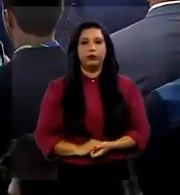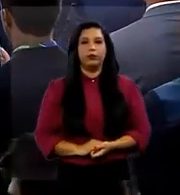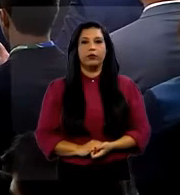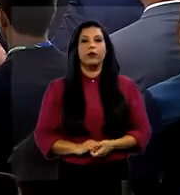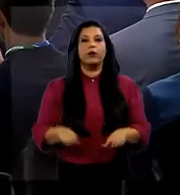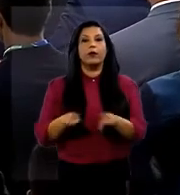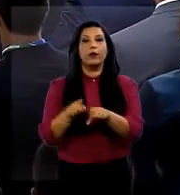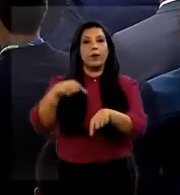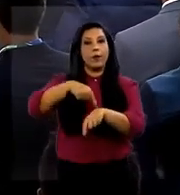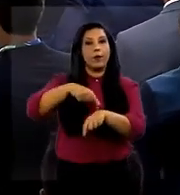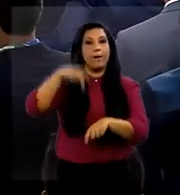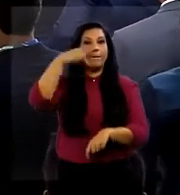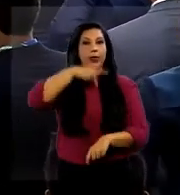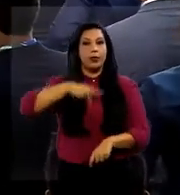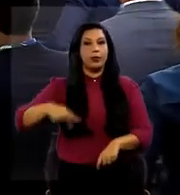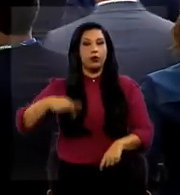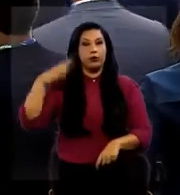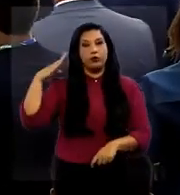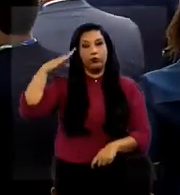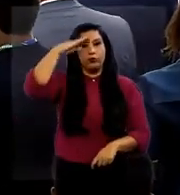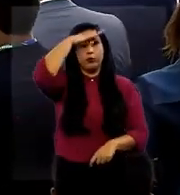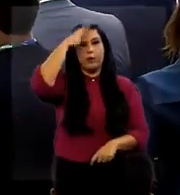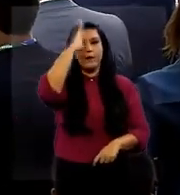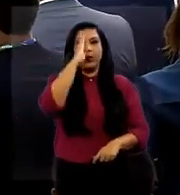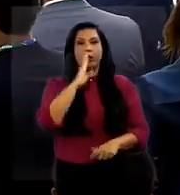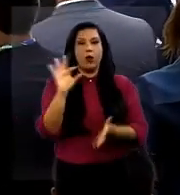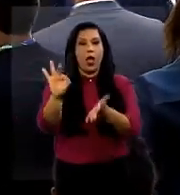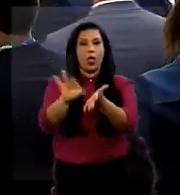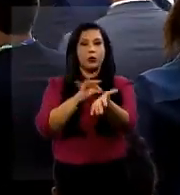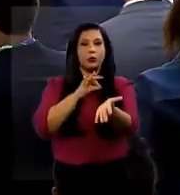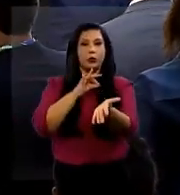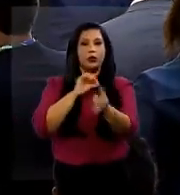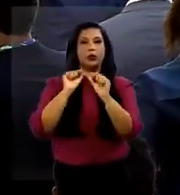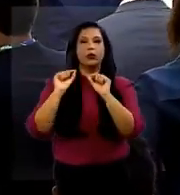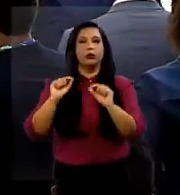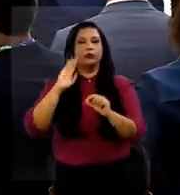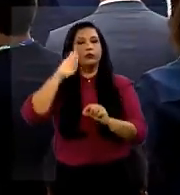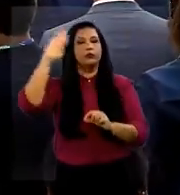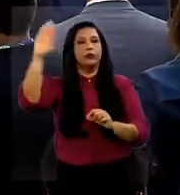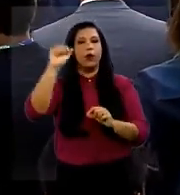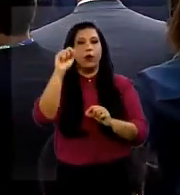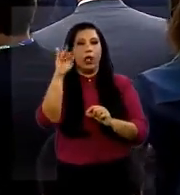instante, o presidente da República assina os seguintes atos.